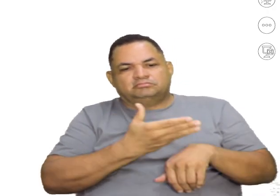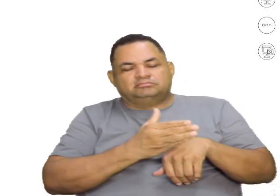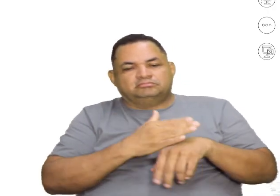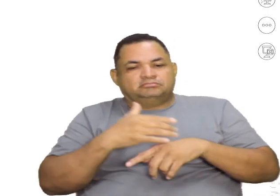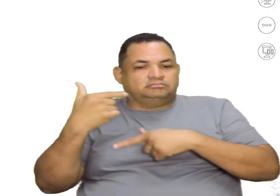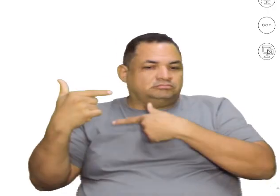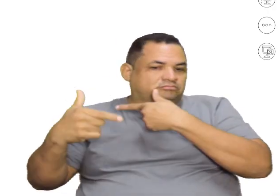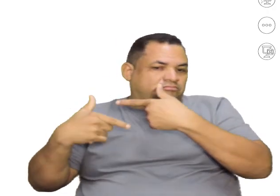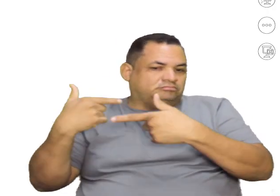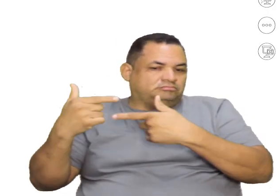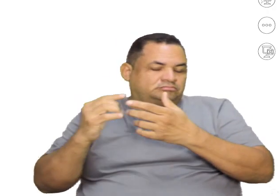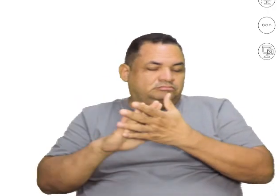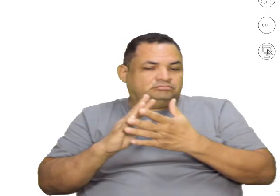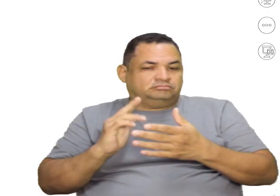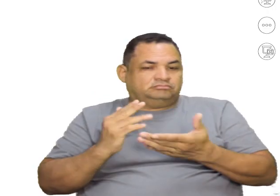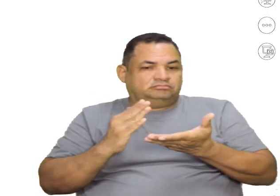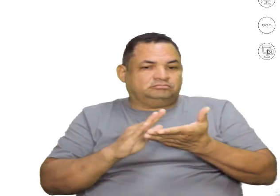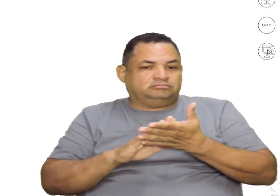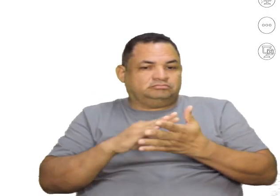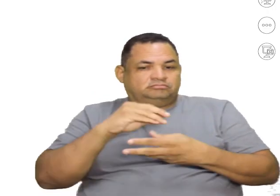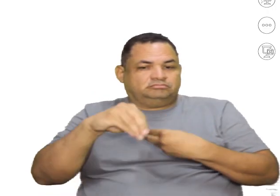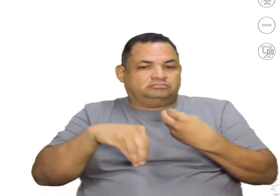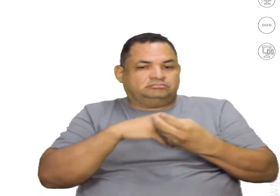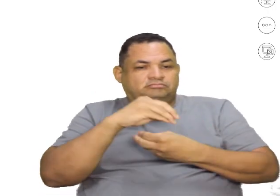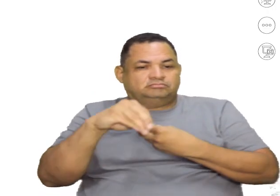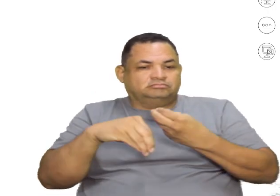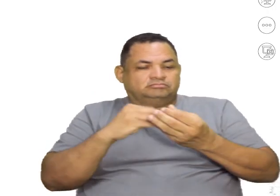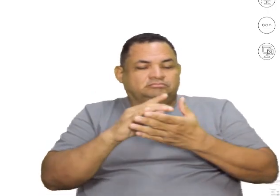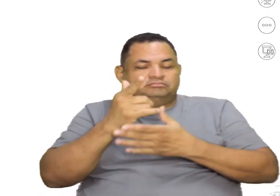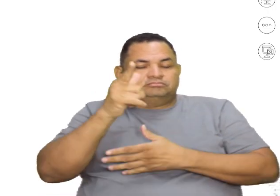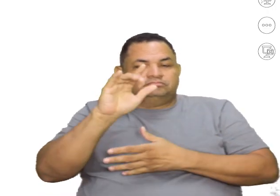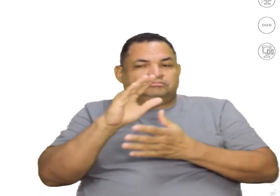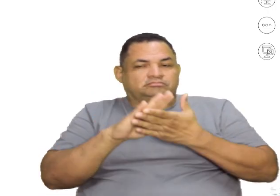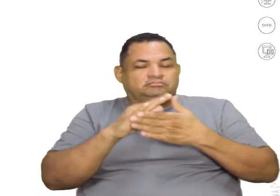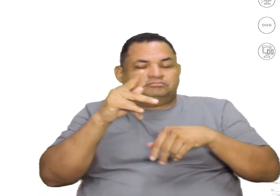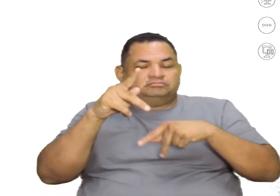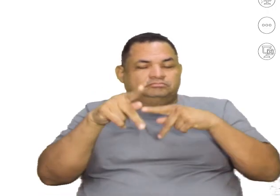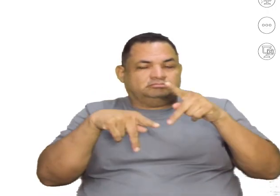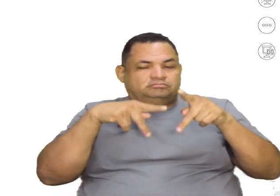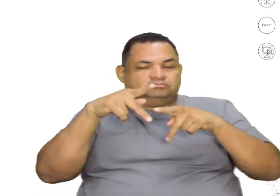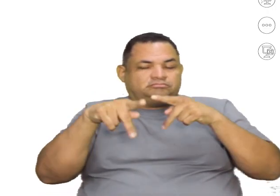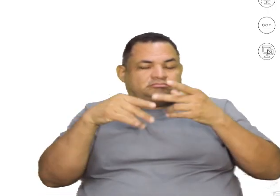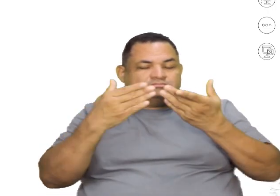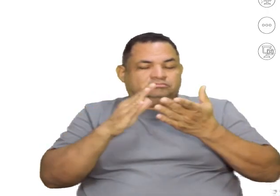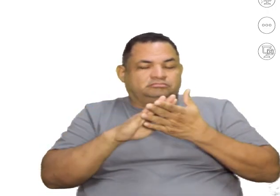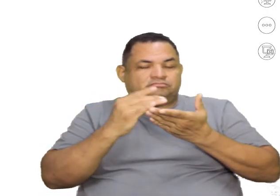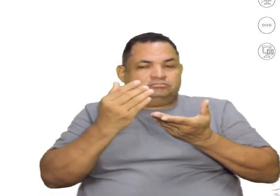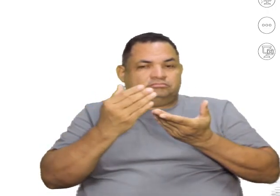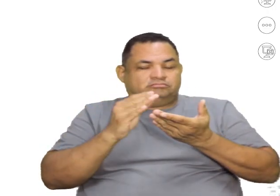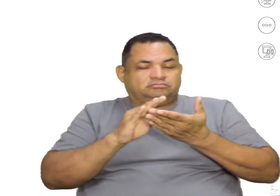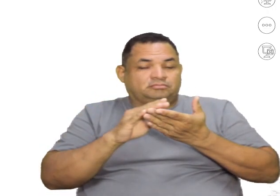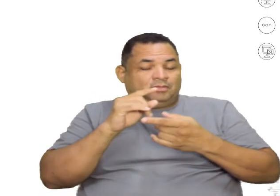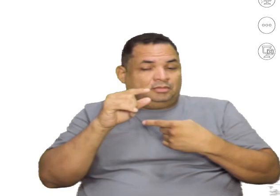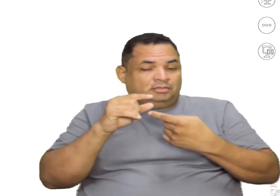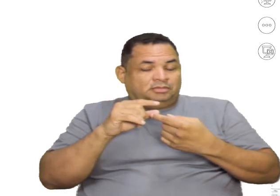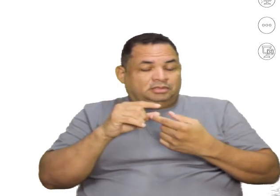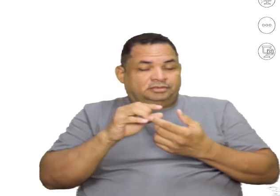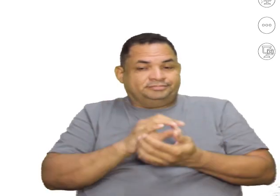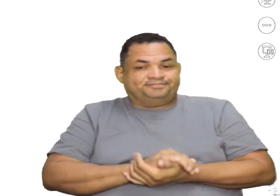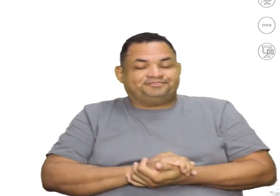práticas tradicionais e miscigenação com outras populações, né? Então, elas se misturam com